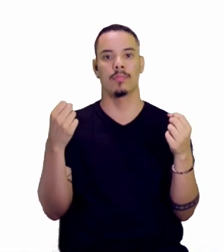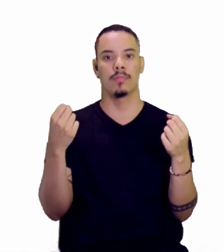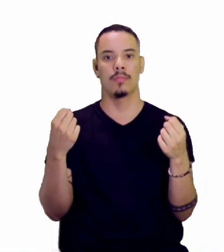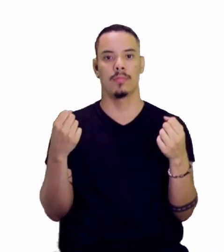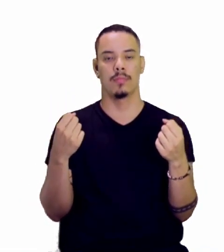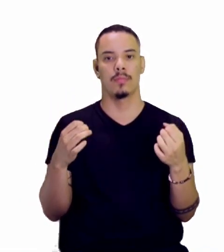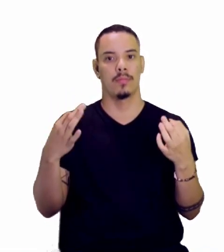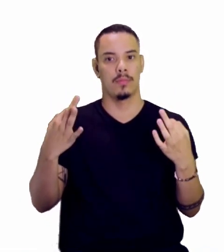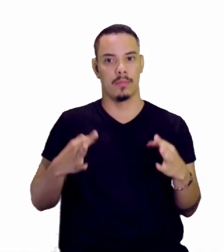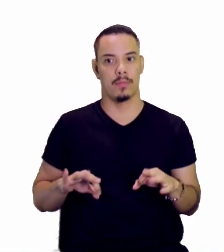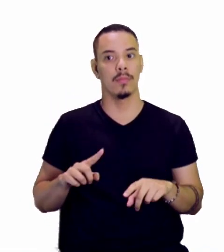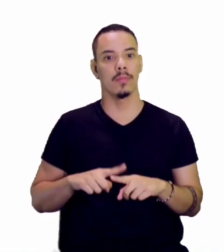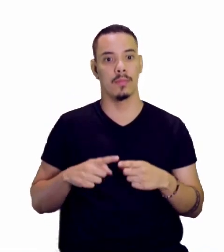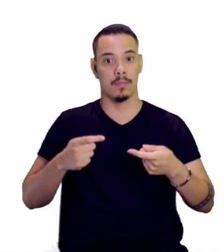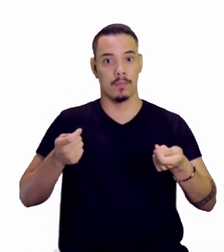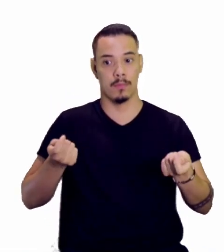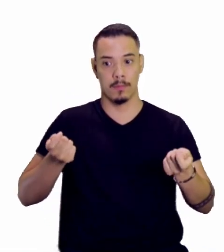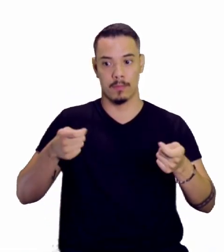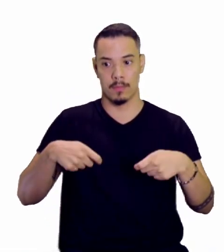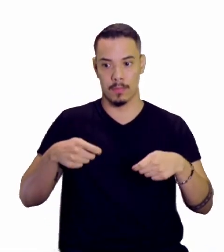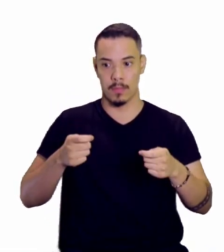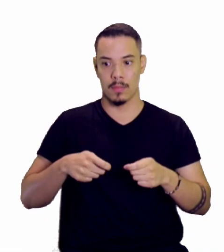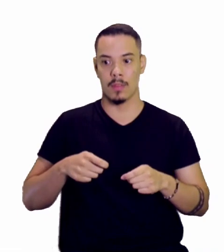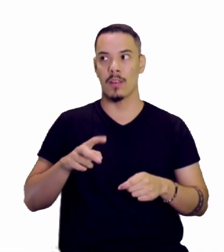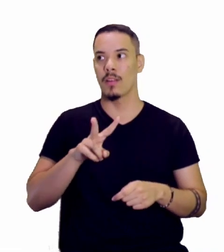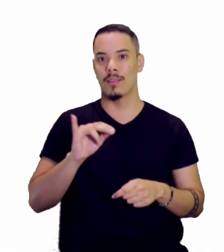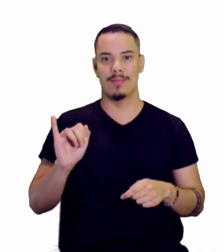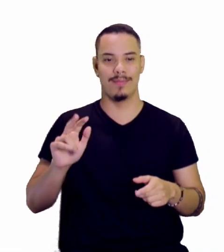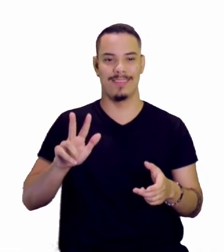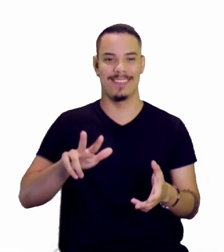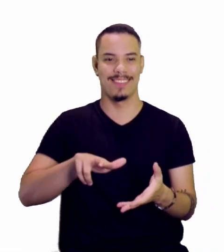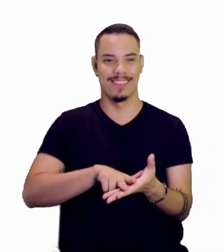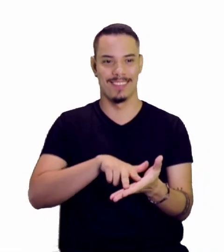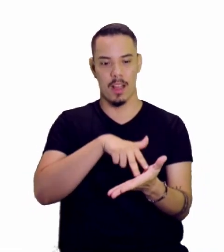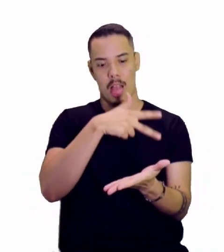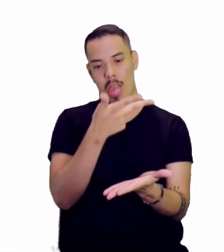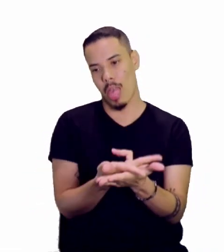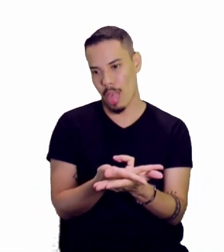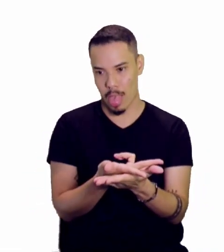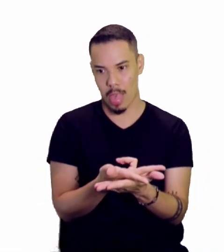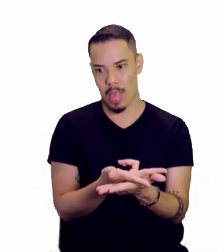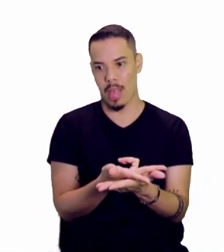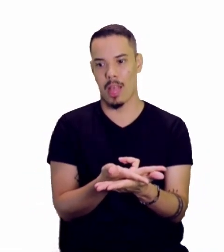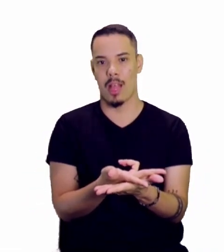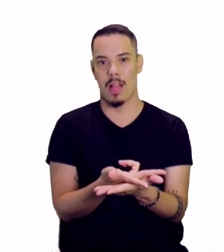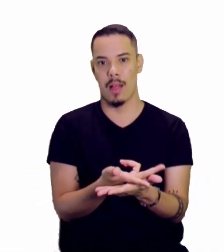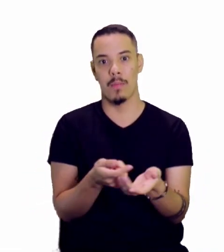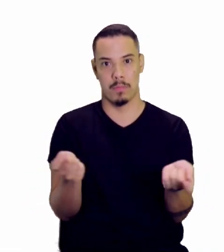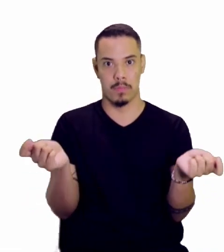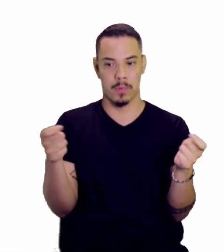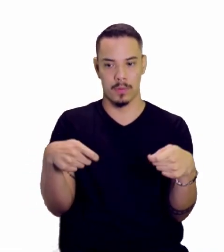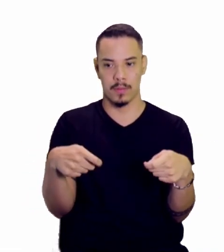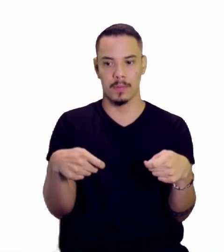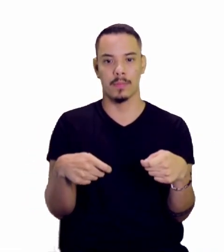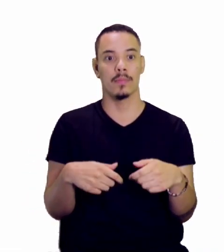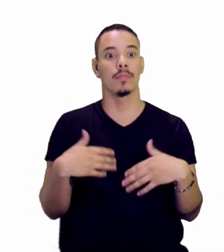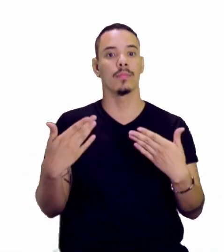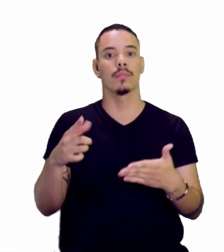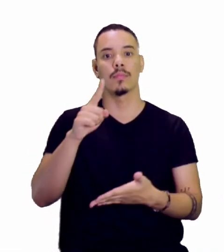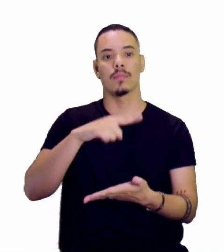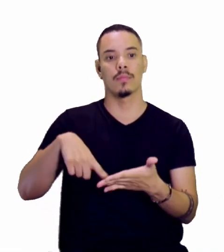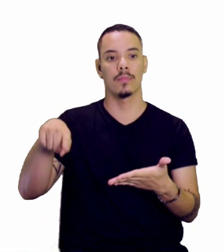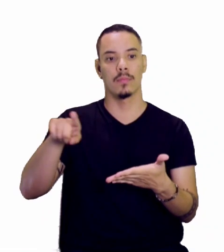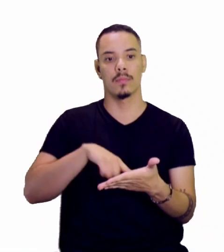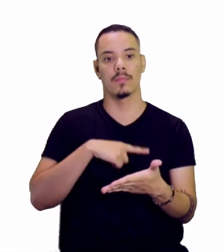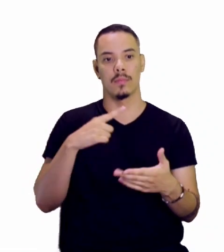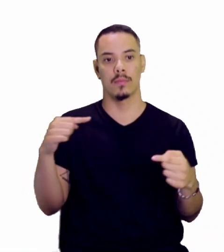com certeza não, mas é bem possível que vão cair. Com certeza não. Assinale a alternativa